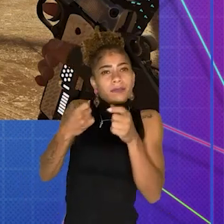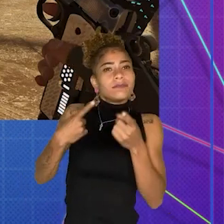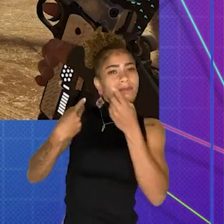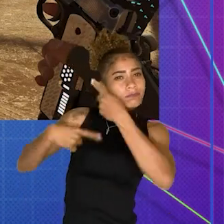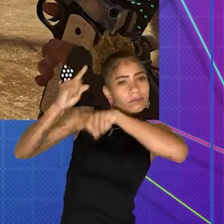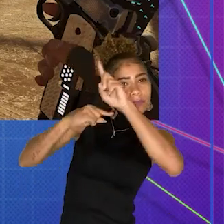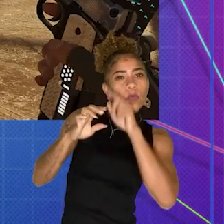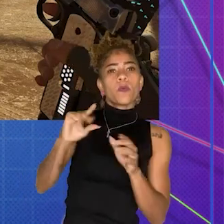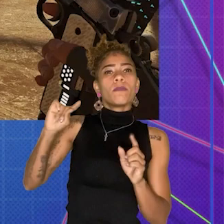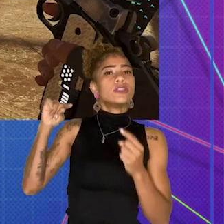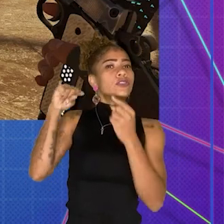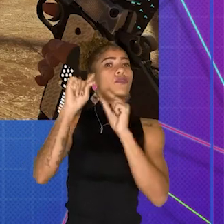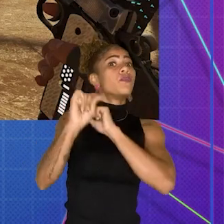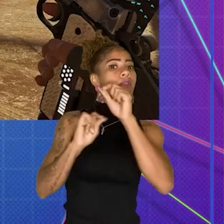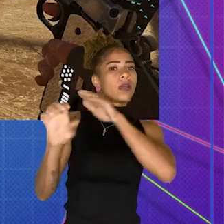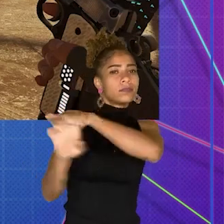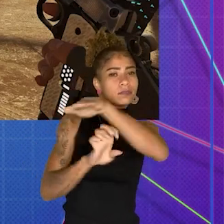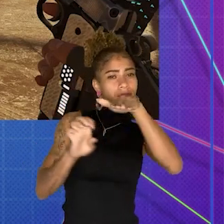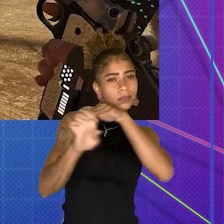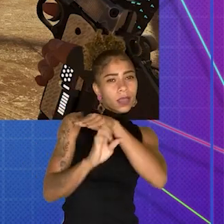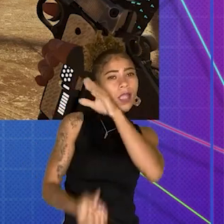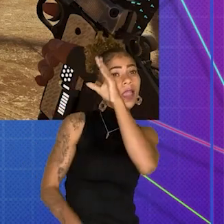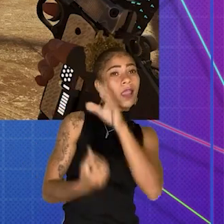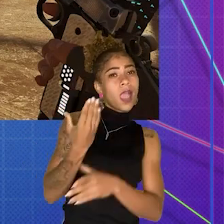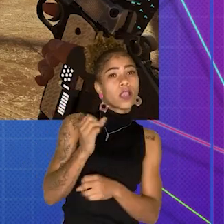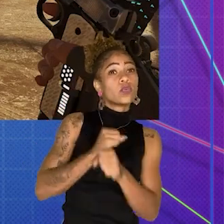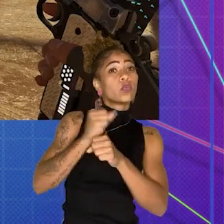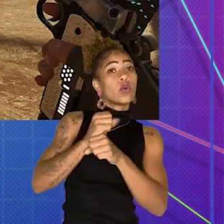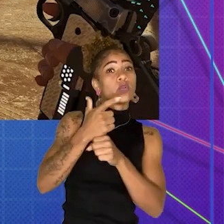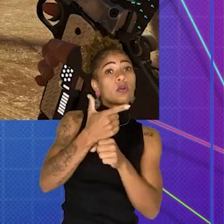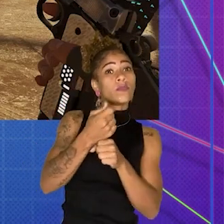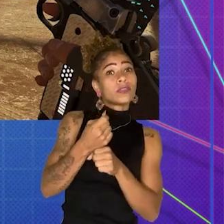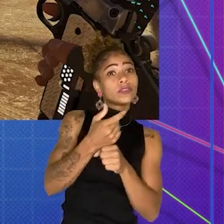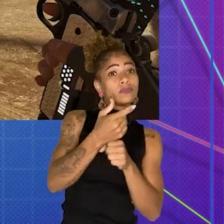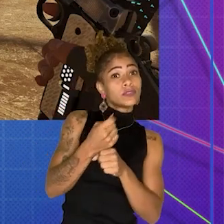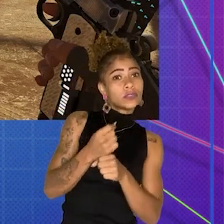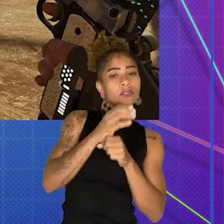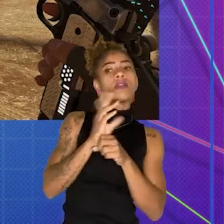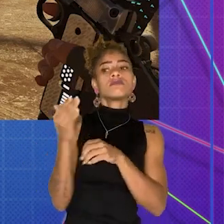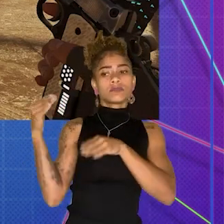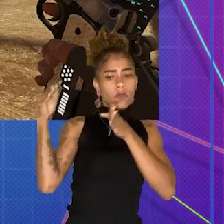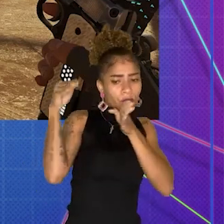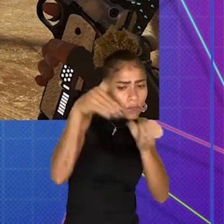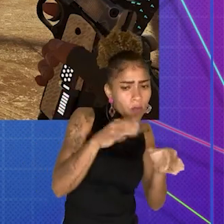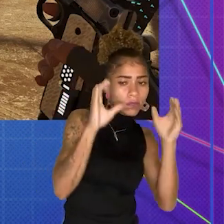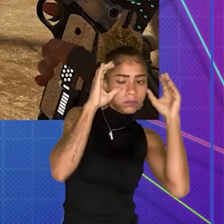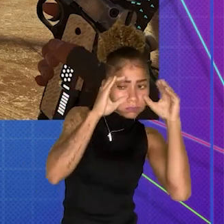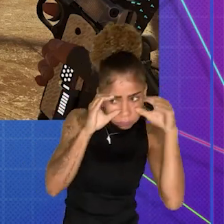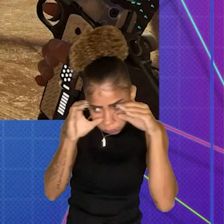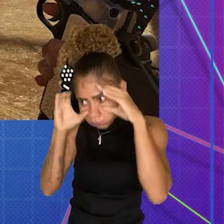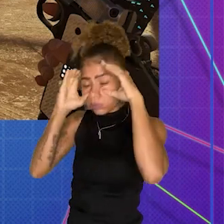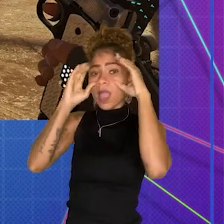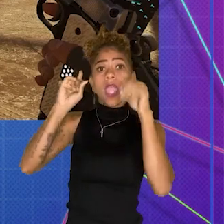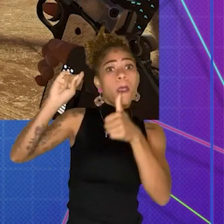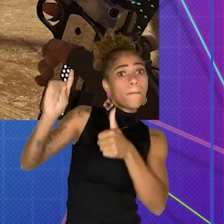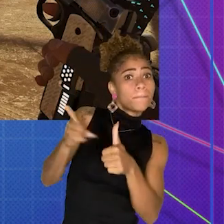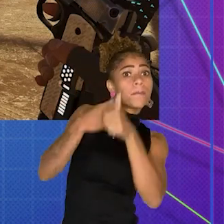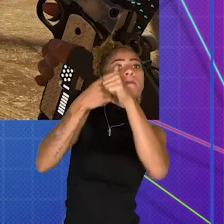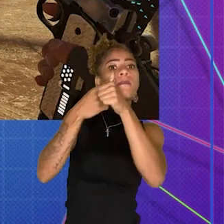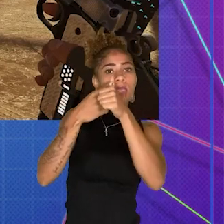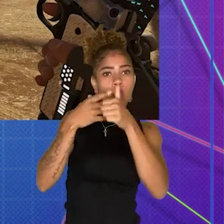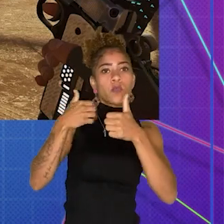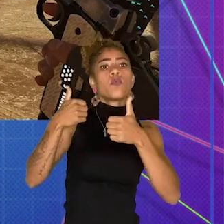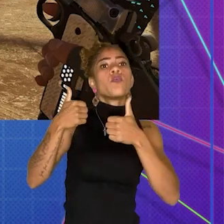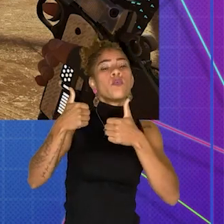Valve Corporation e lançado em 2020, exclusivamente para a realidade virtual. É o primeiro jogo da franquia Half-Life em